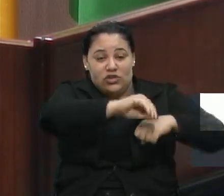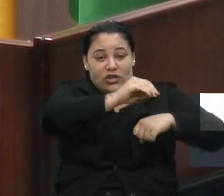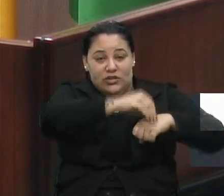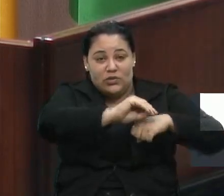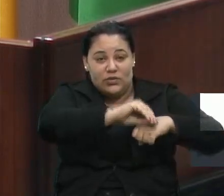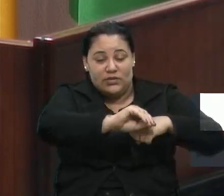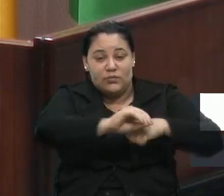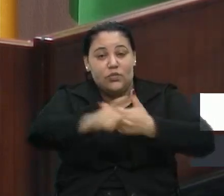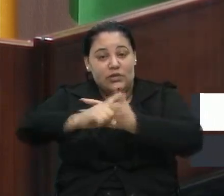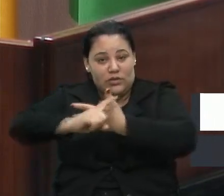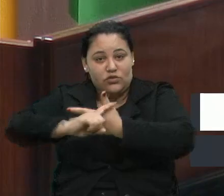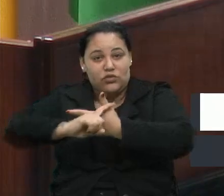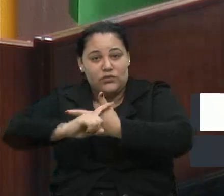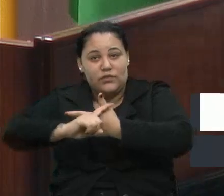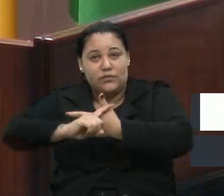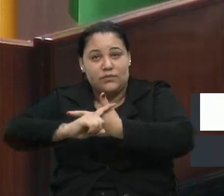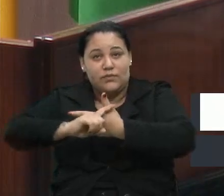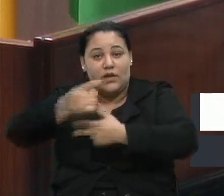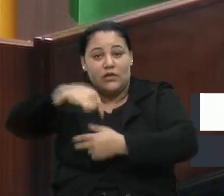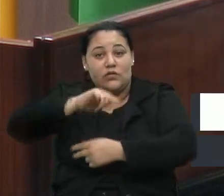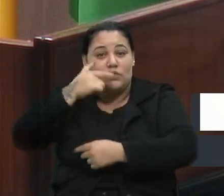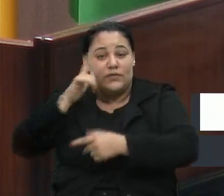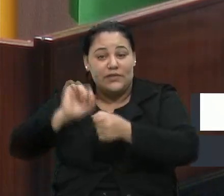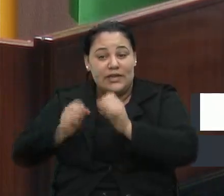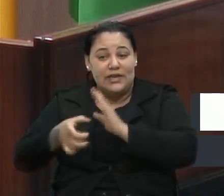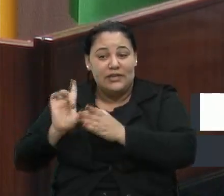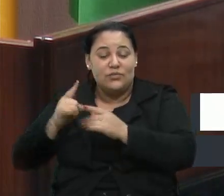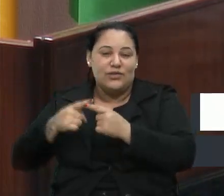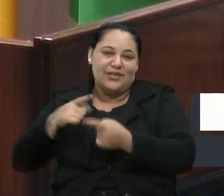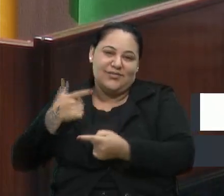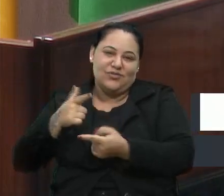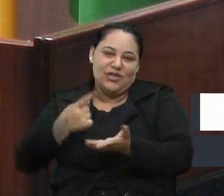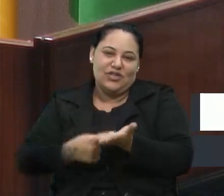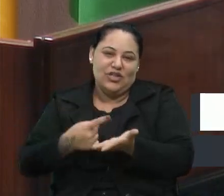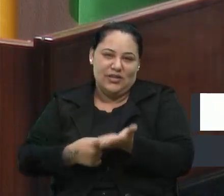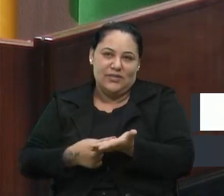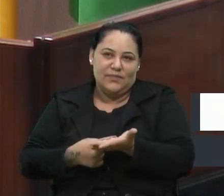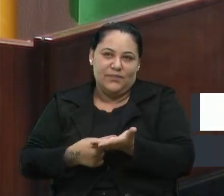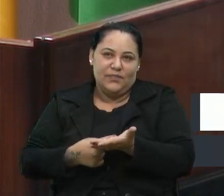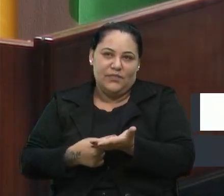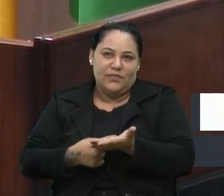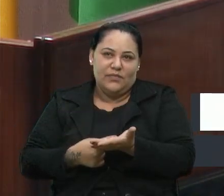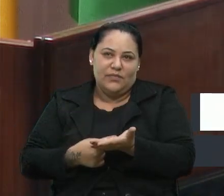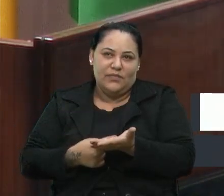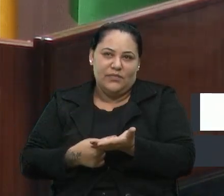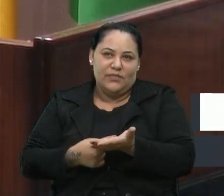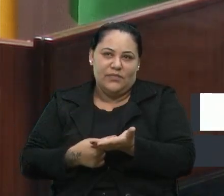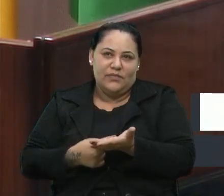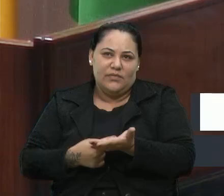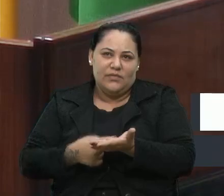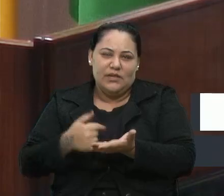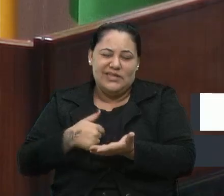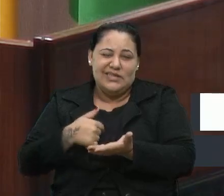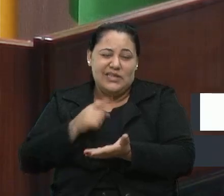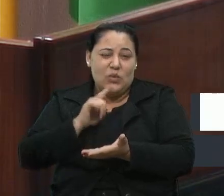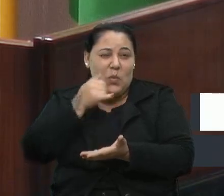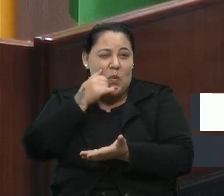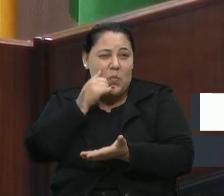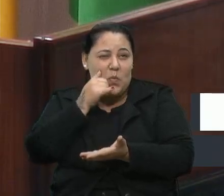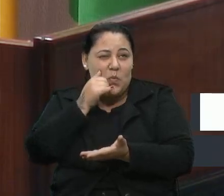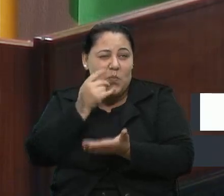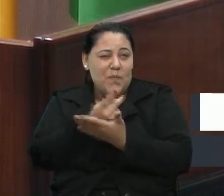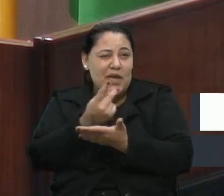executivo então nós só não conseguimos fazer antes por uma questão de agenda ele tá marcado salvo o engano tá marcado para amanhã